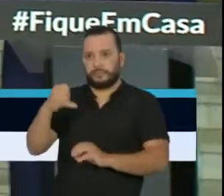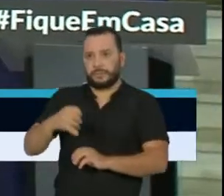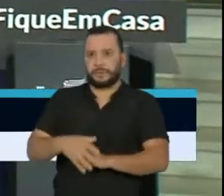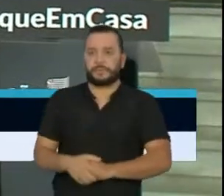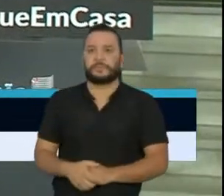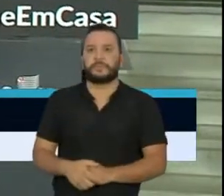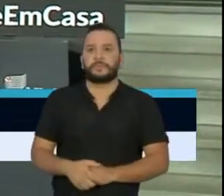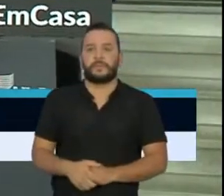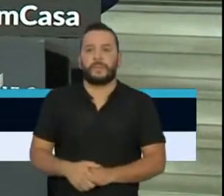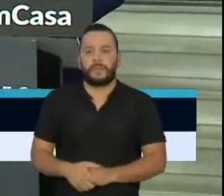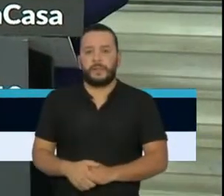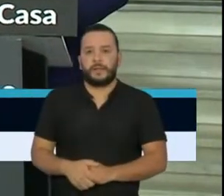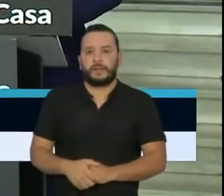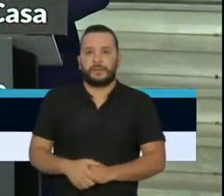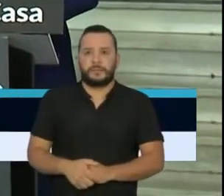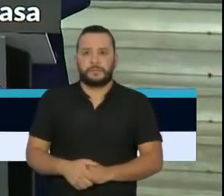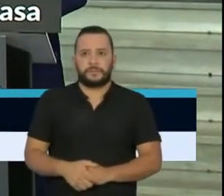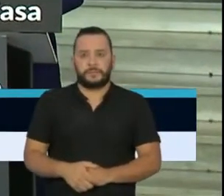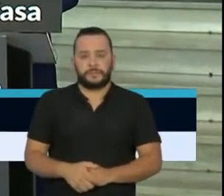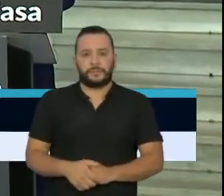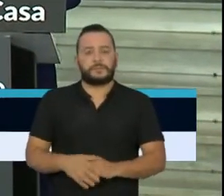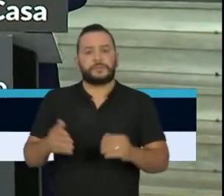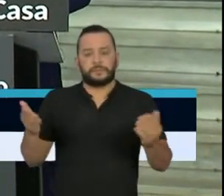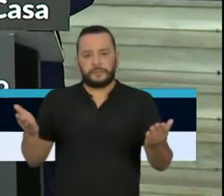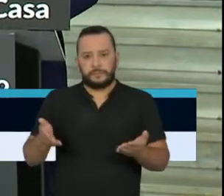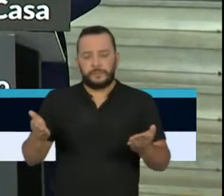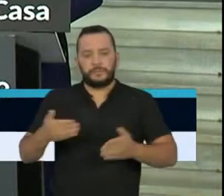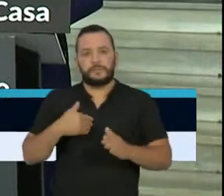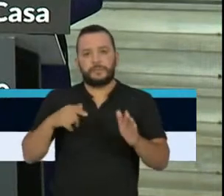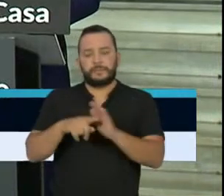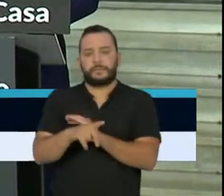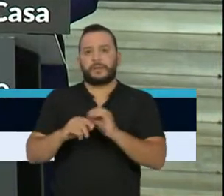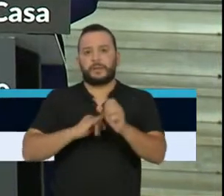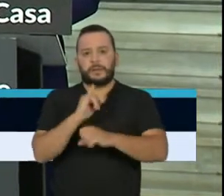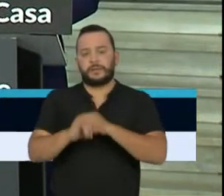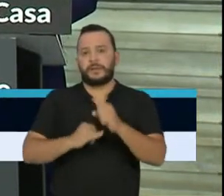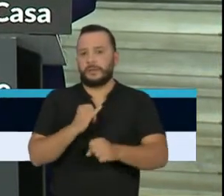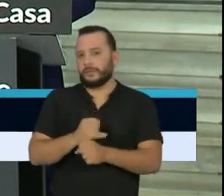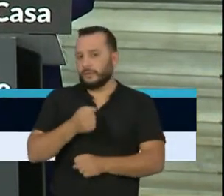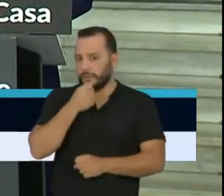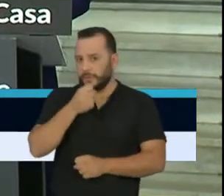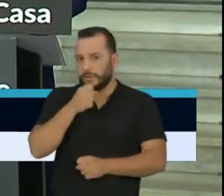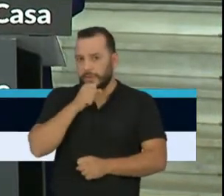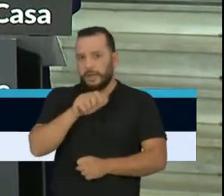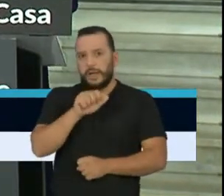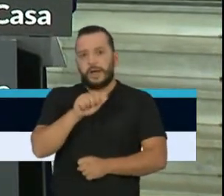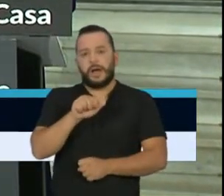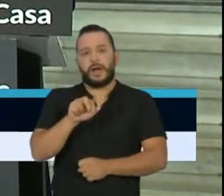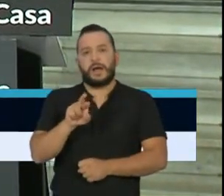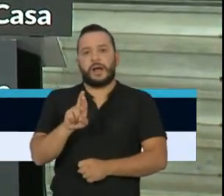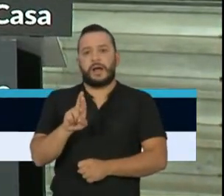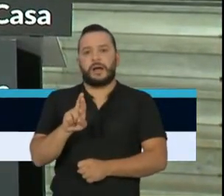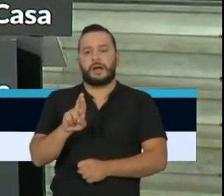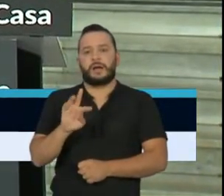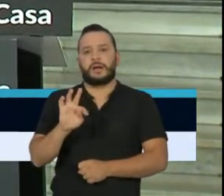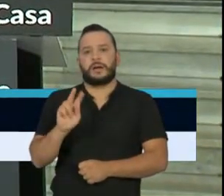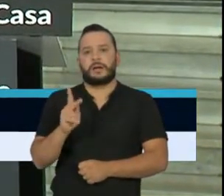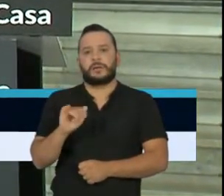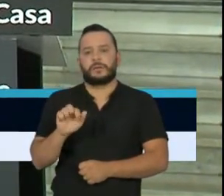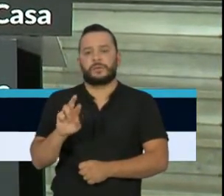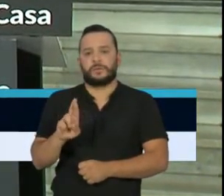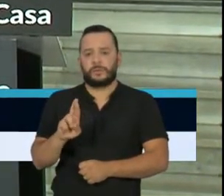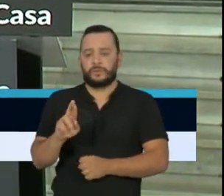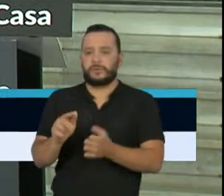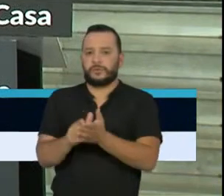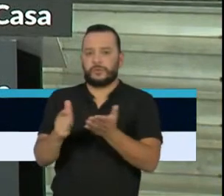Perdão. Bem, vamos agora a uma pergunta online do jornalista Arthur Rodrigues, do jornal Folha de